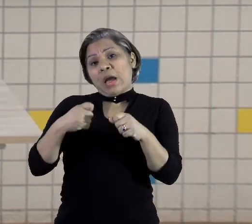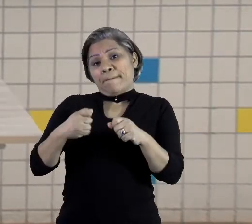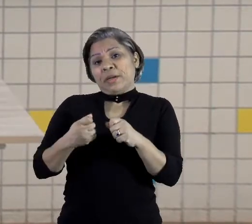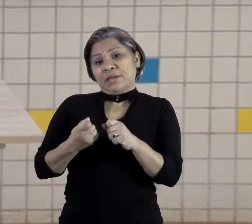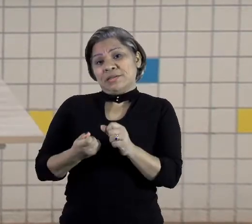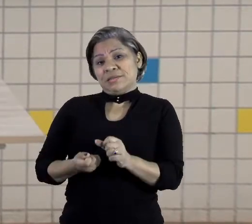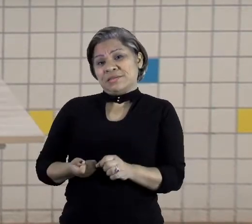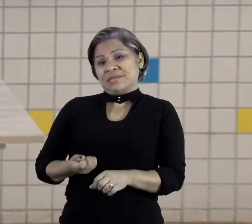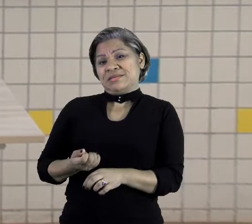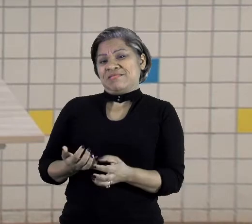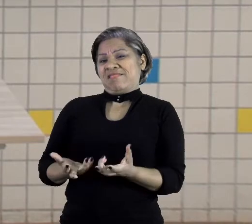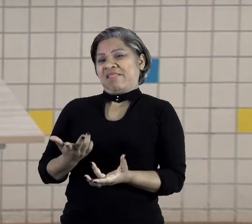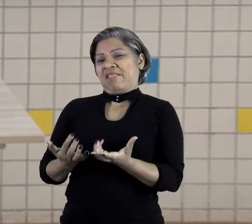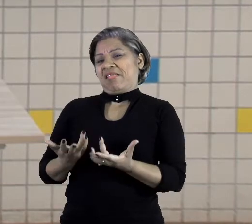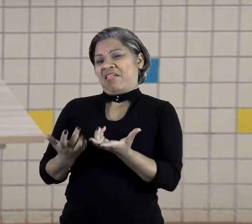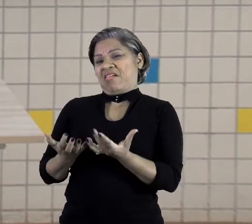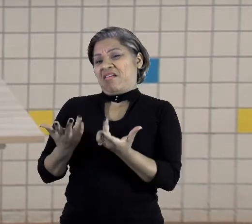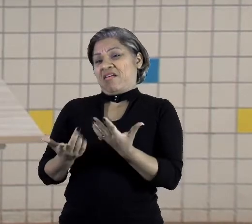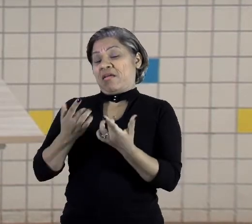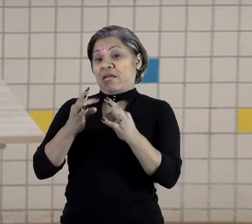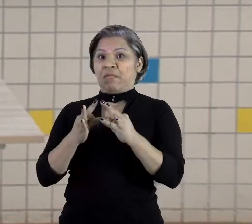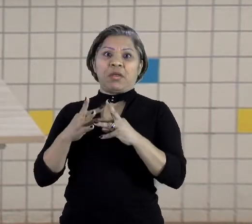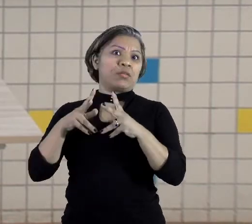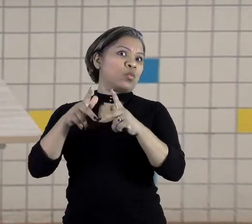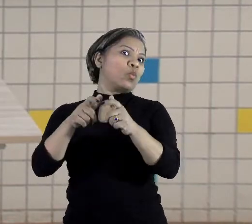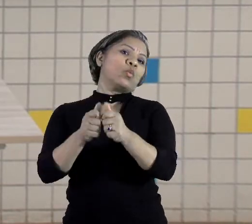soja todinha, porque é capaz de dar